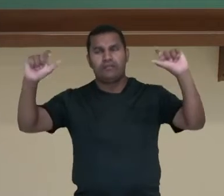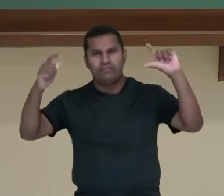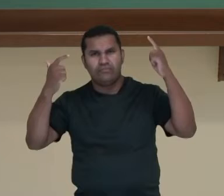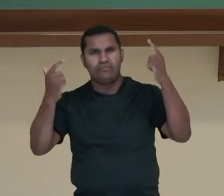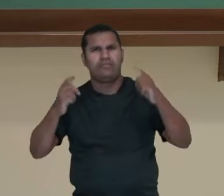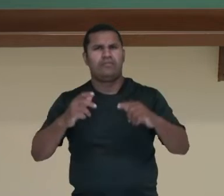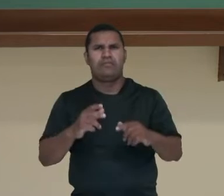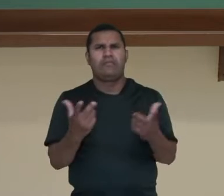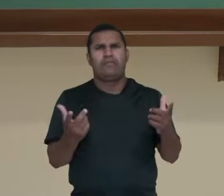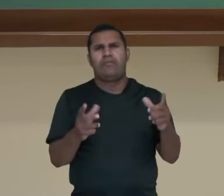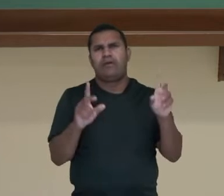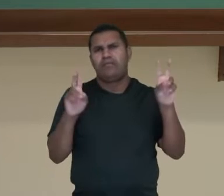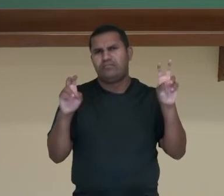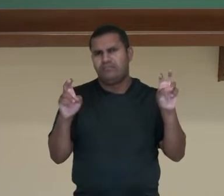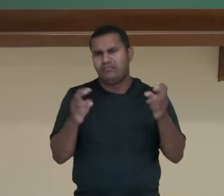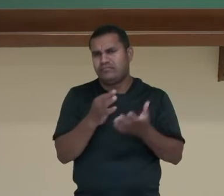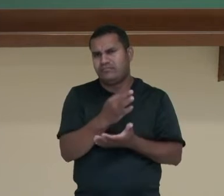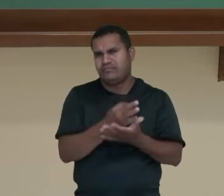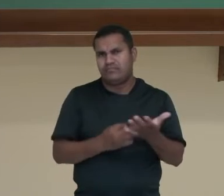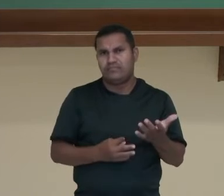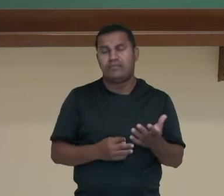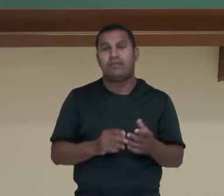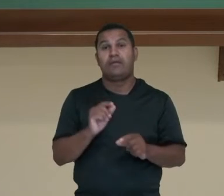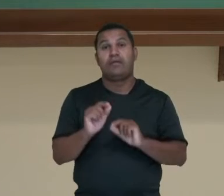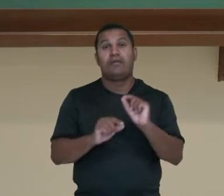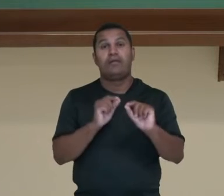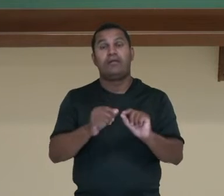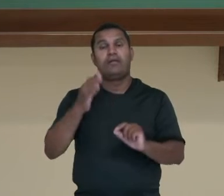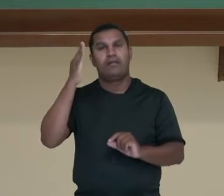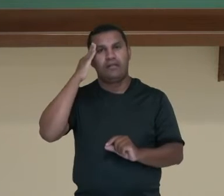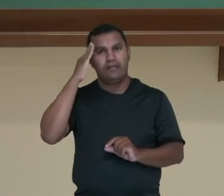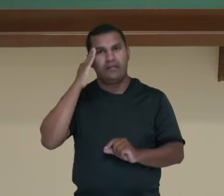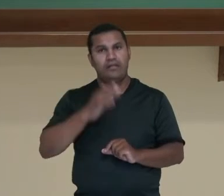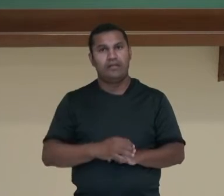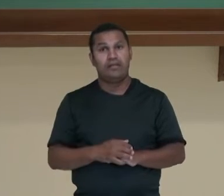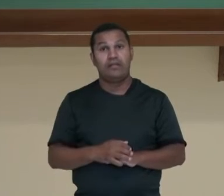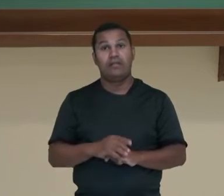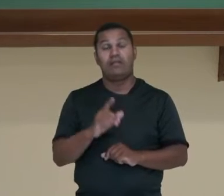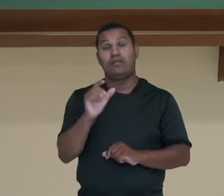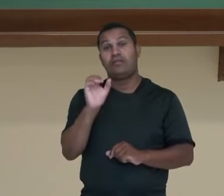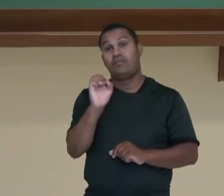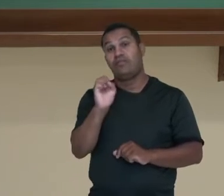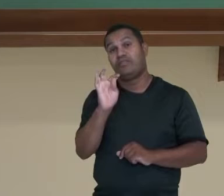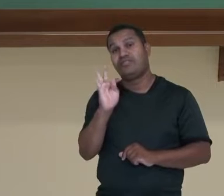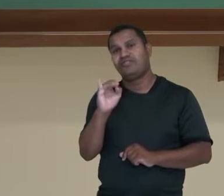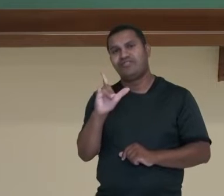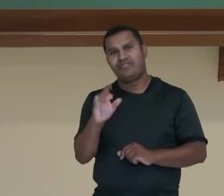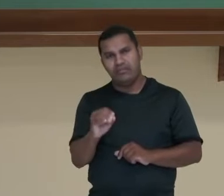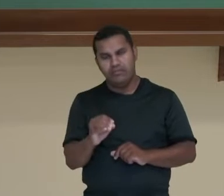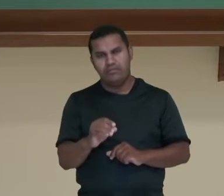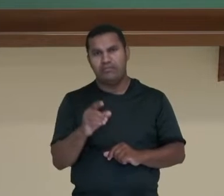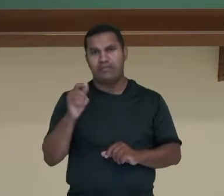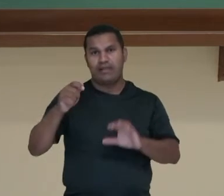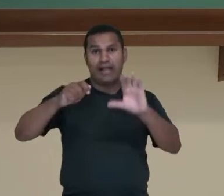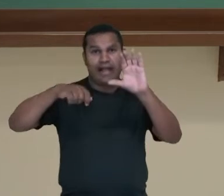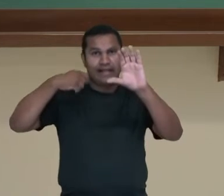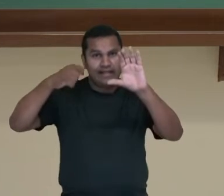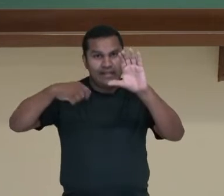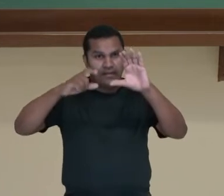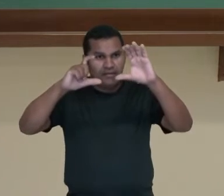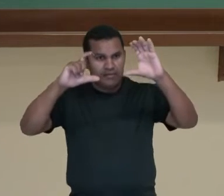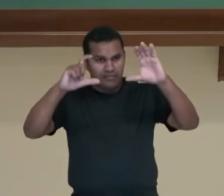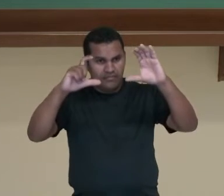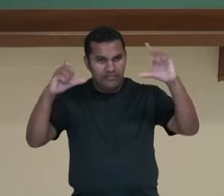sei dizer os termos técnicos agora, mas o que eu entendi? Que o estilo da gravação, que o estilo da câmera